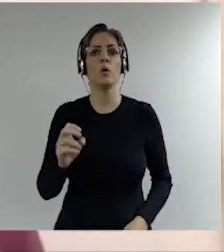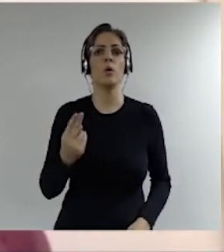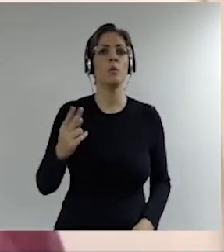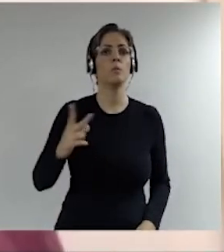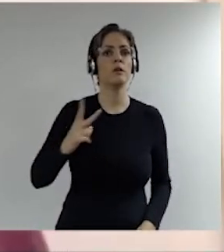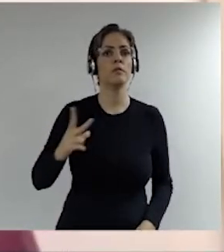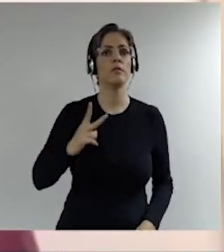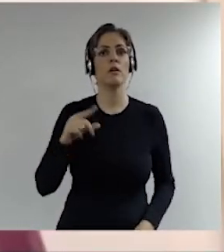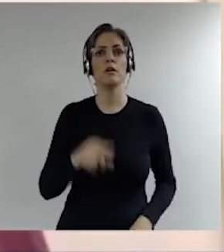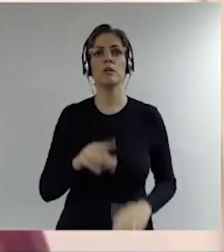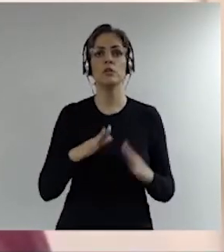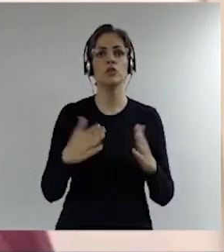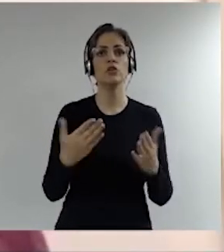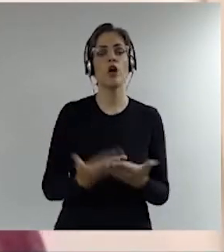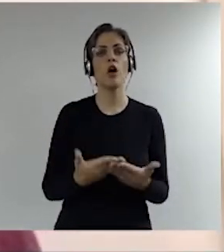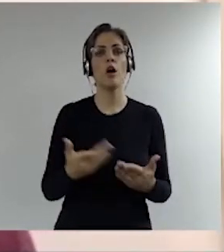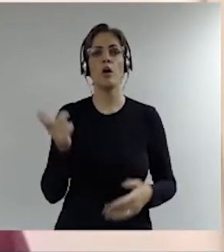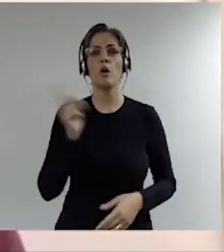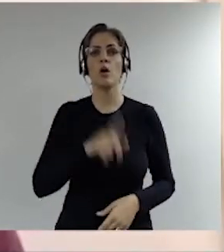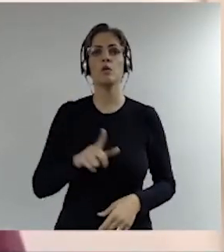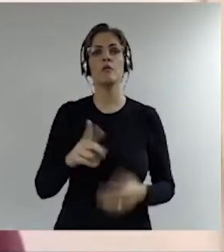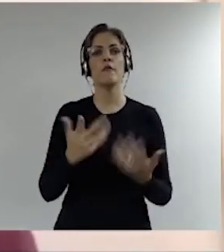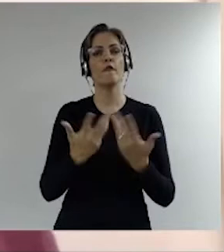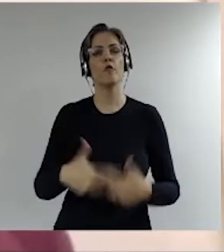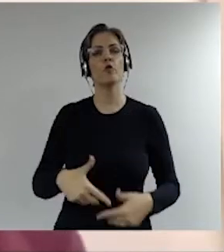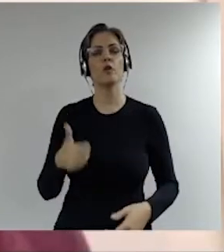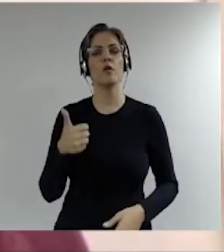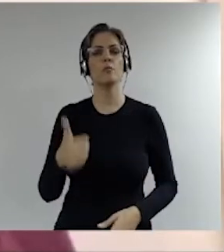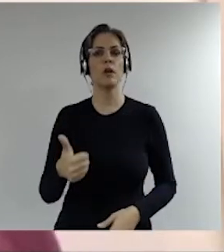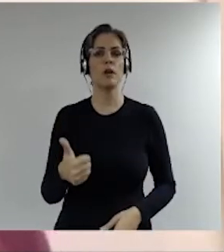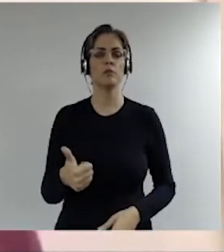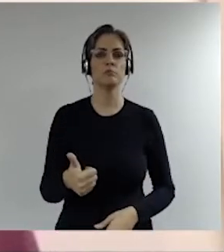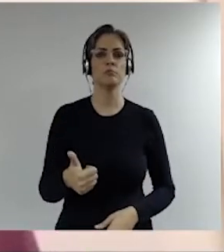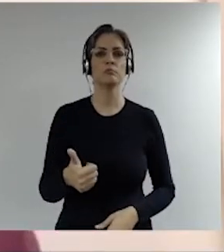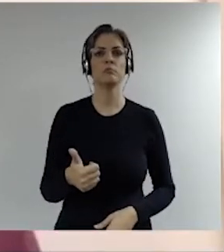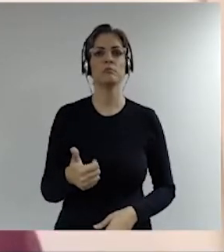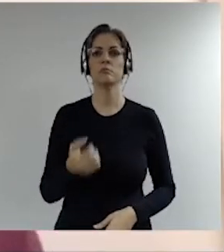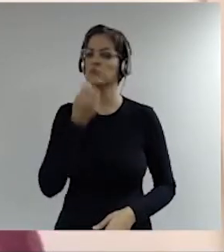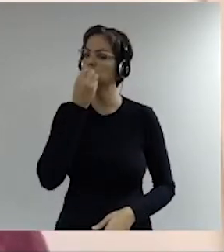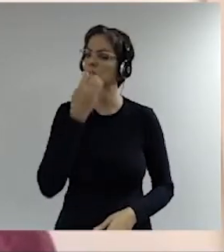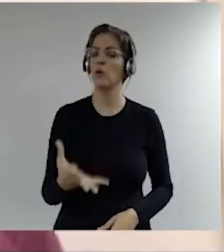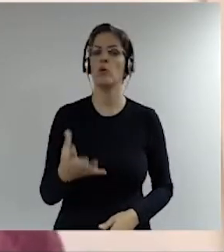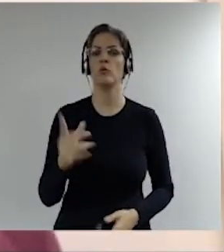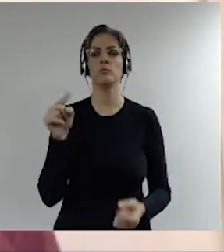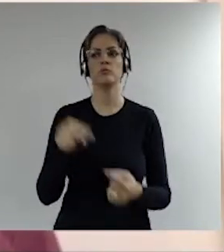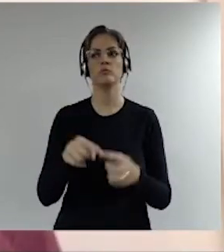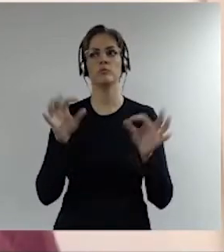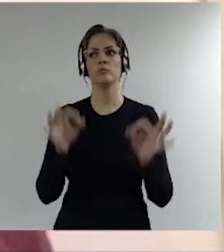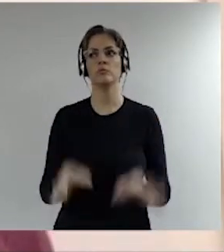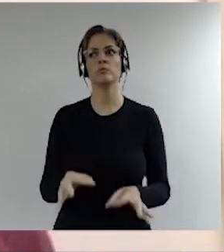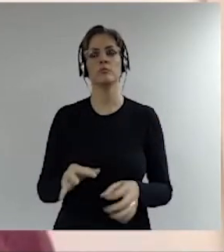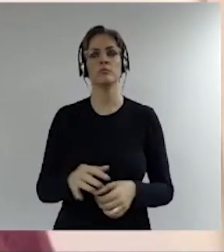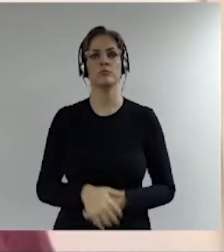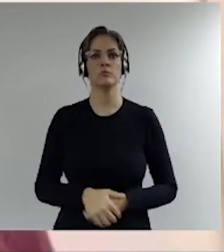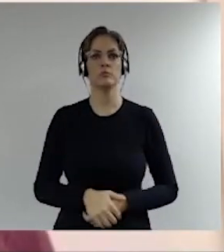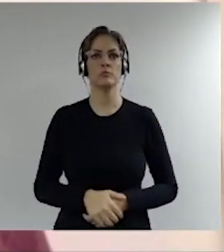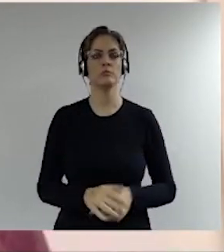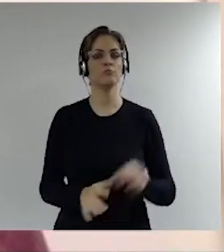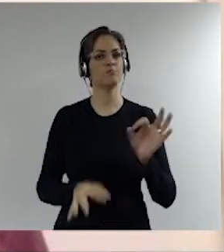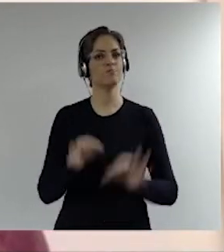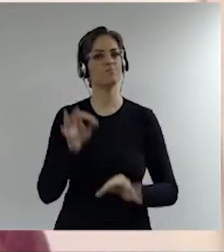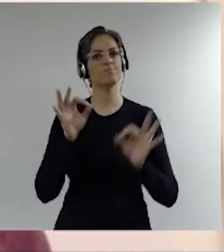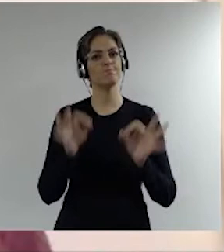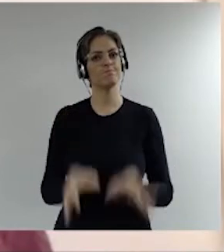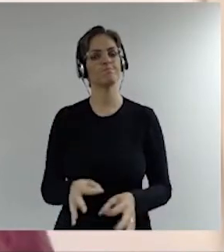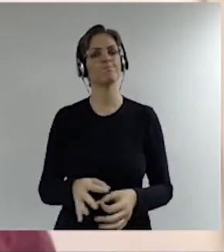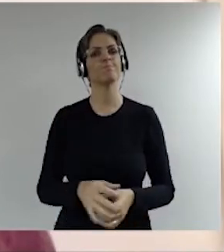privado, essas escolas venham a funcionar de maneira eficiente, de maneira eficaz, mas, sobretudo, de maneira justa. Para isso, eu acho